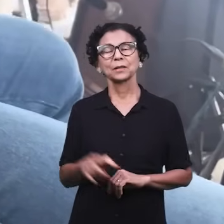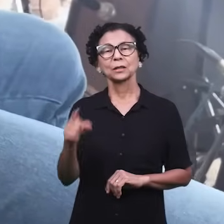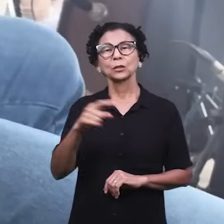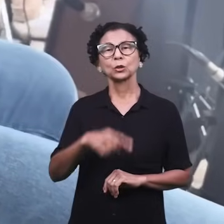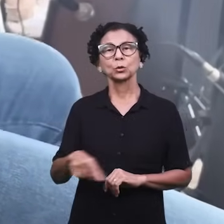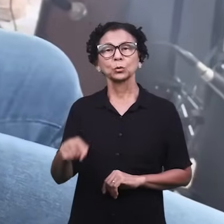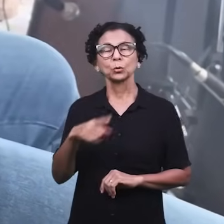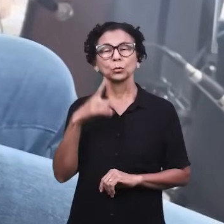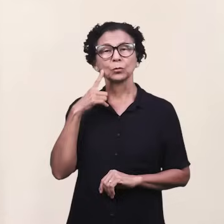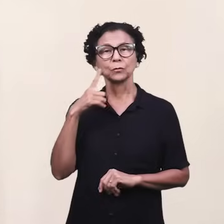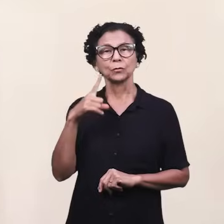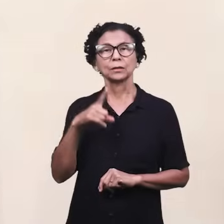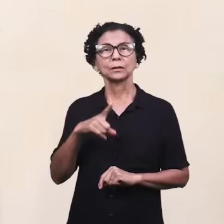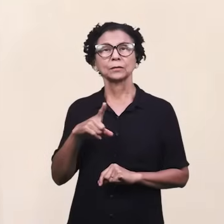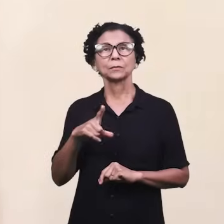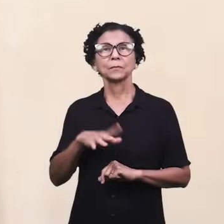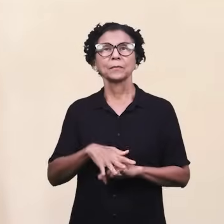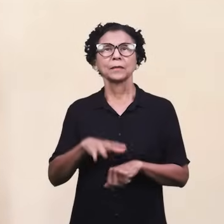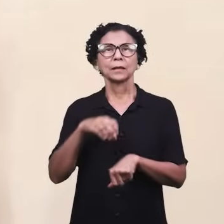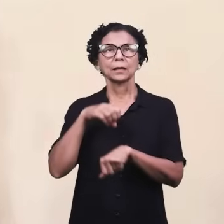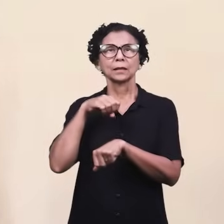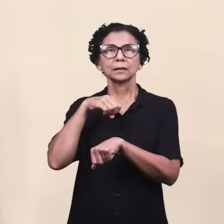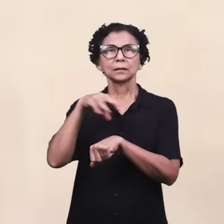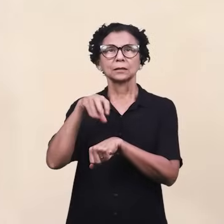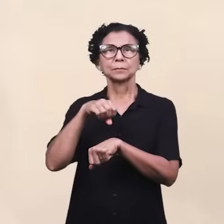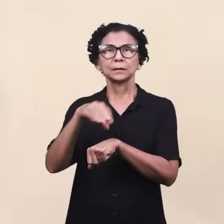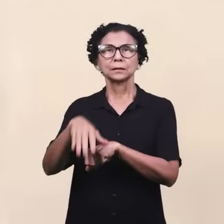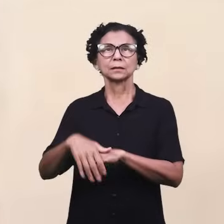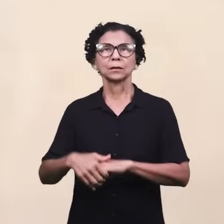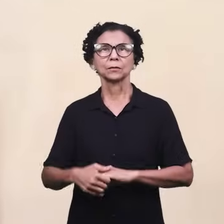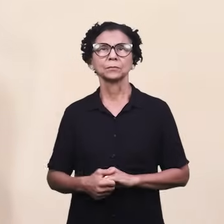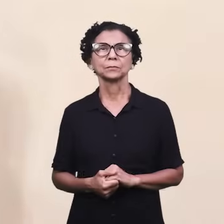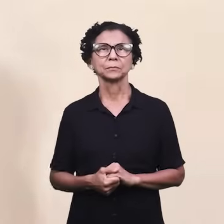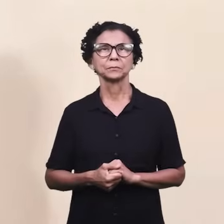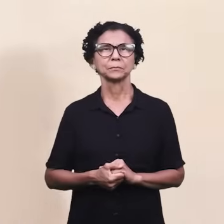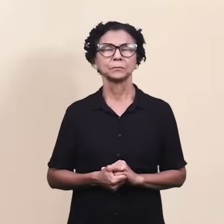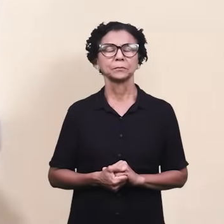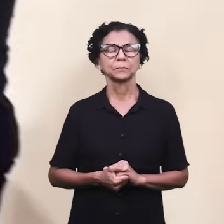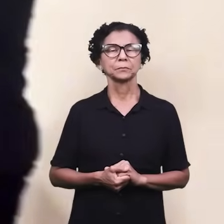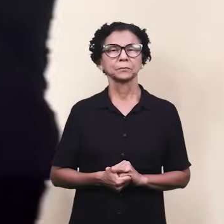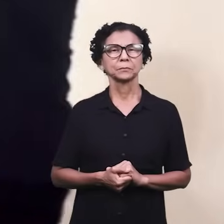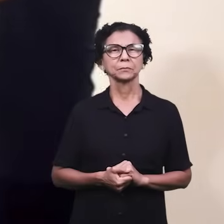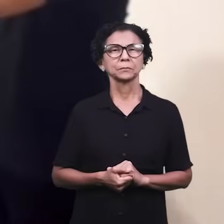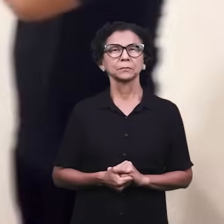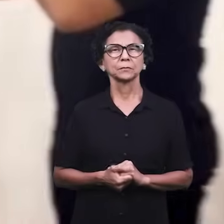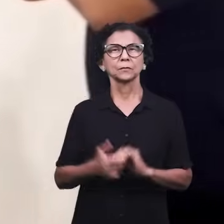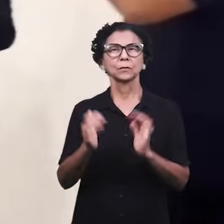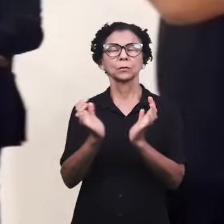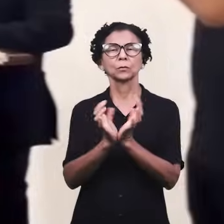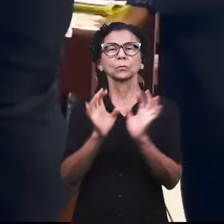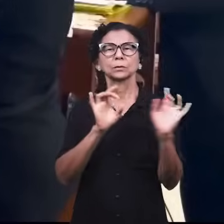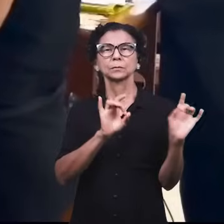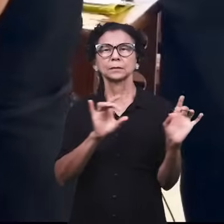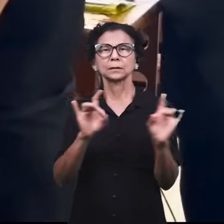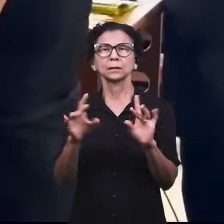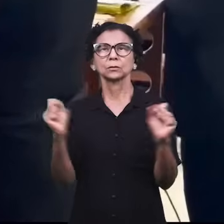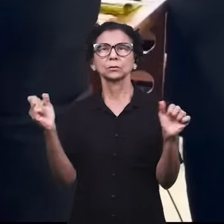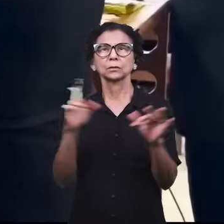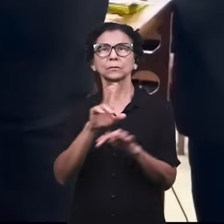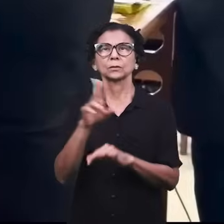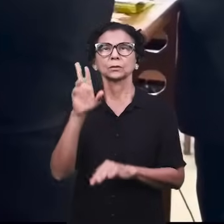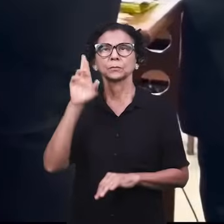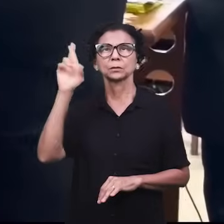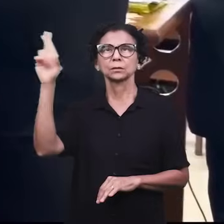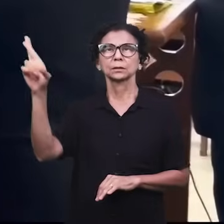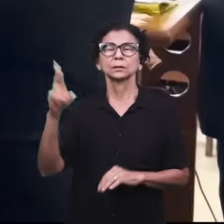presbitério no período da tarde. Na região metropolitana de Recife, aconteceu um culto especial em glorificação ao Senhor pelo